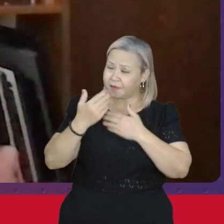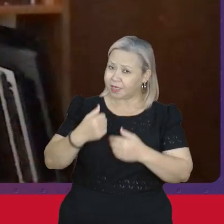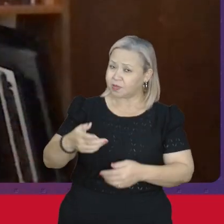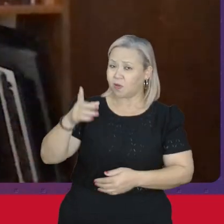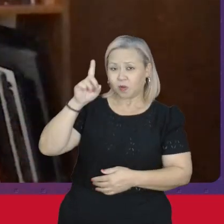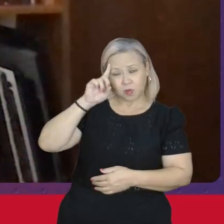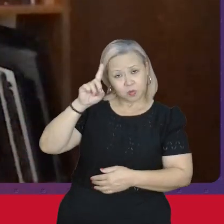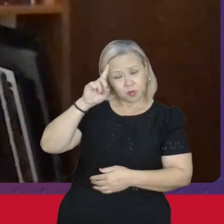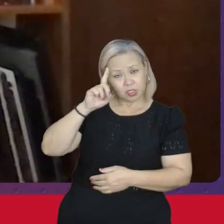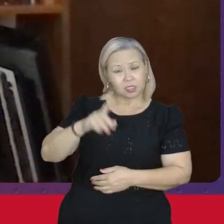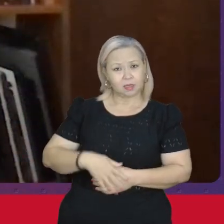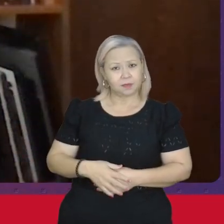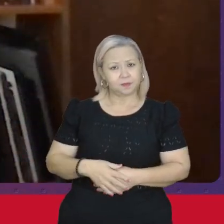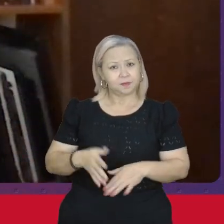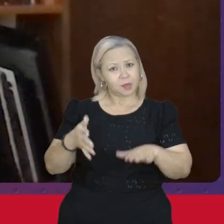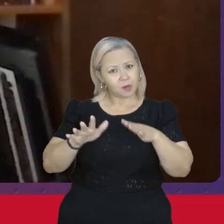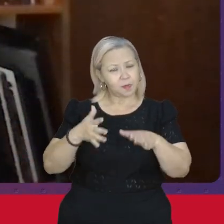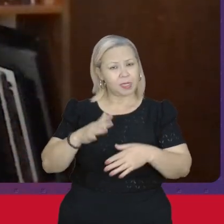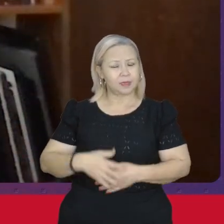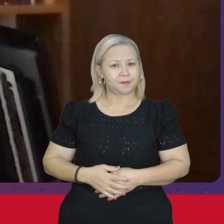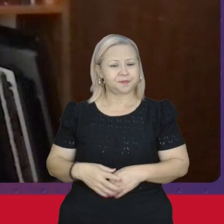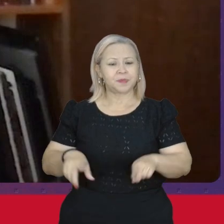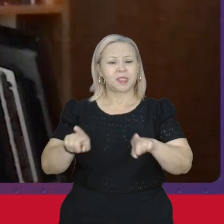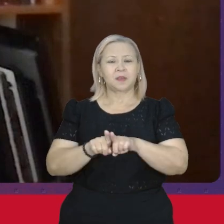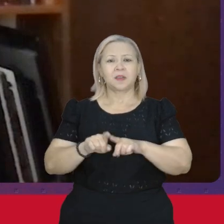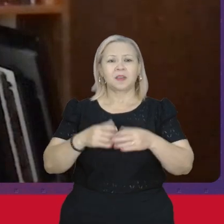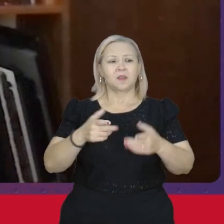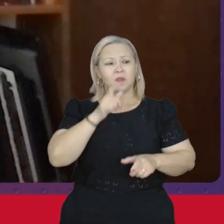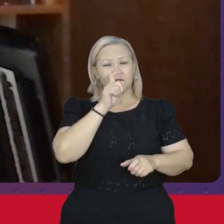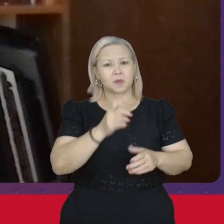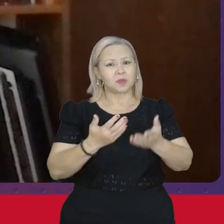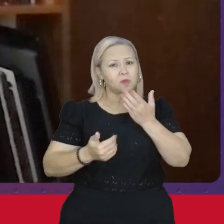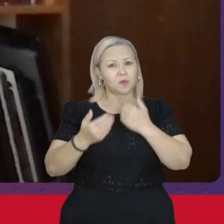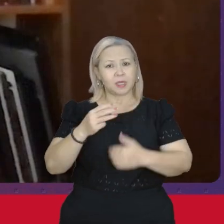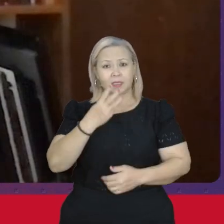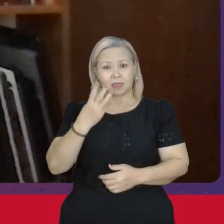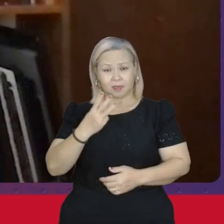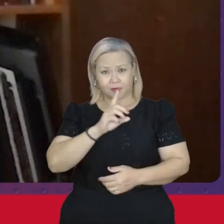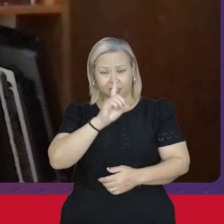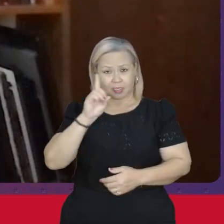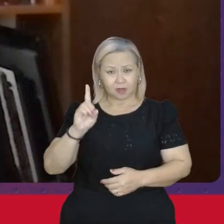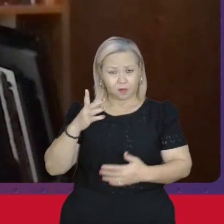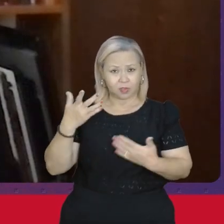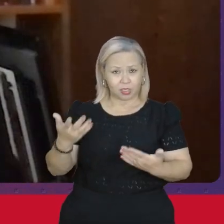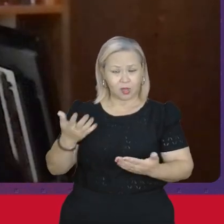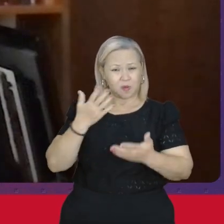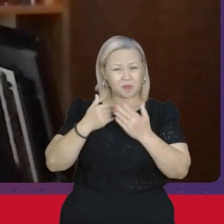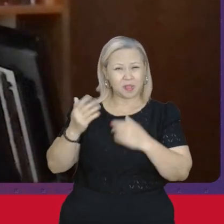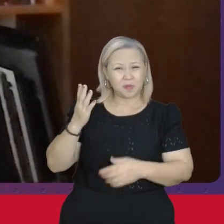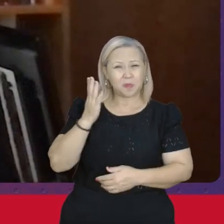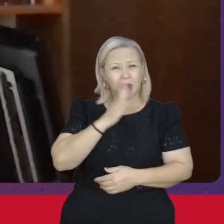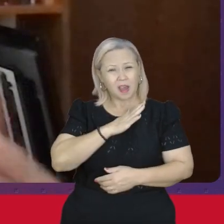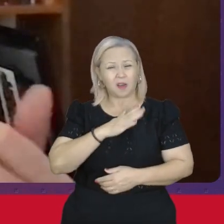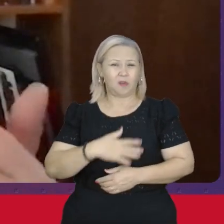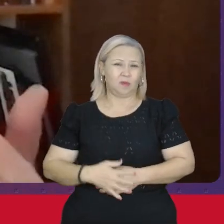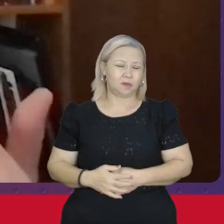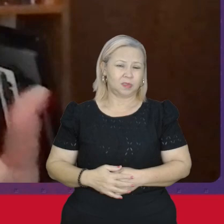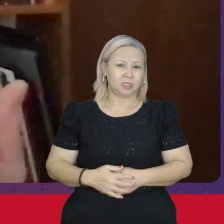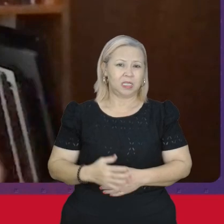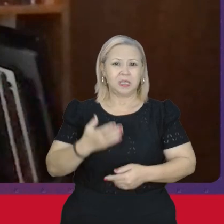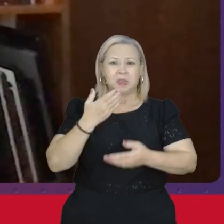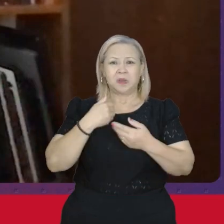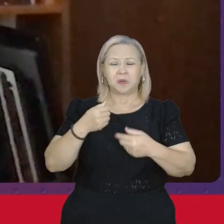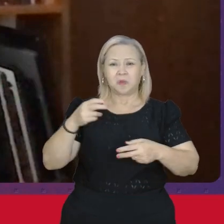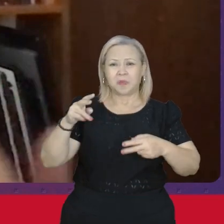as refeições, mas mesmo quando as pessoas estão comendo 3 vezes ao dia, e estão comendo mal, muito mal, comendo